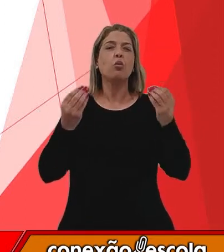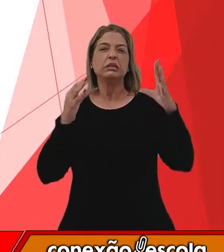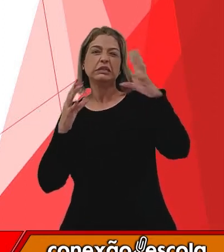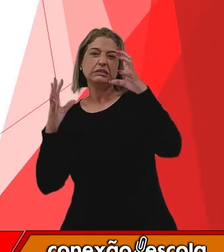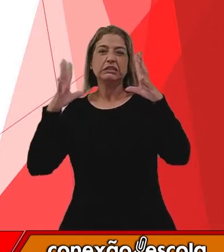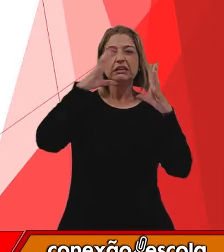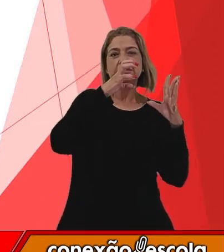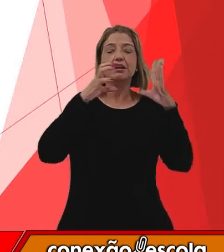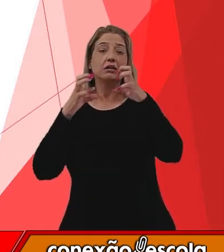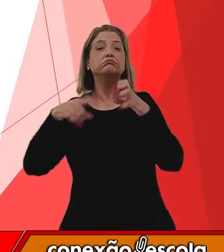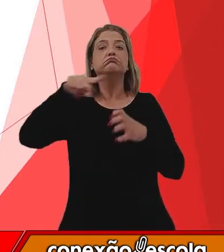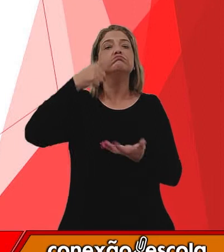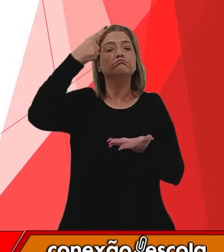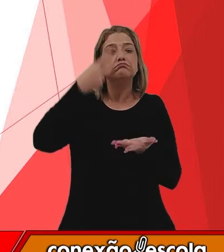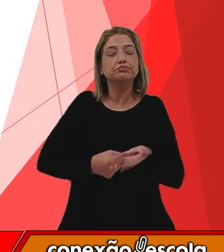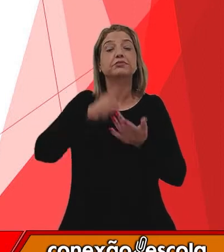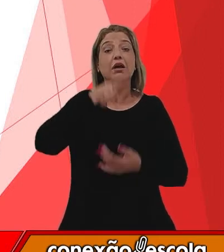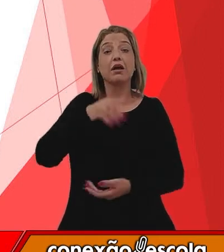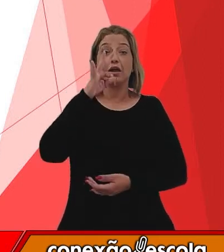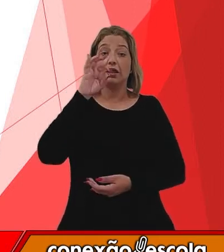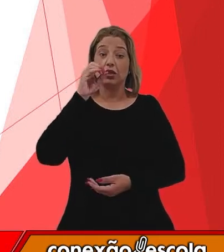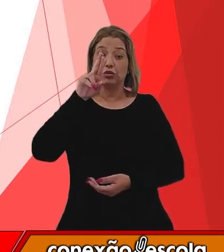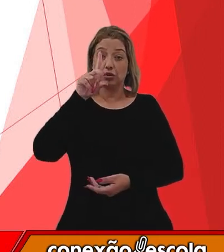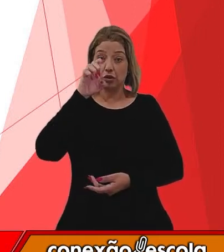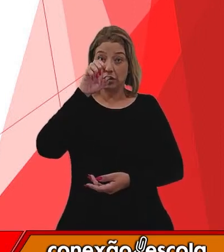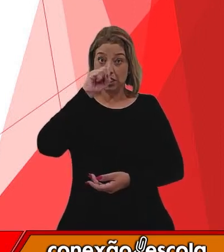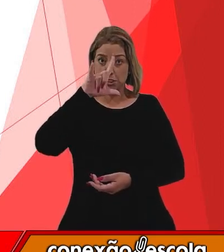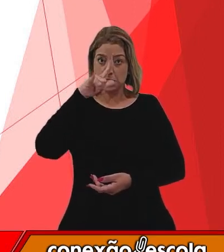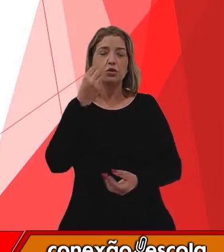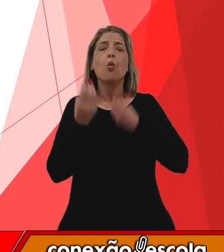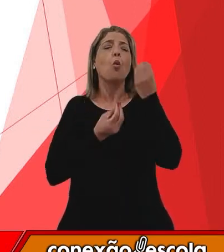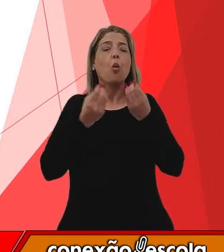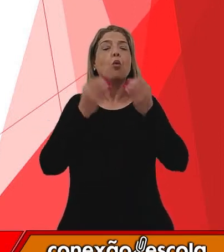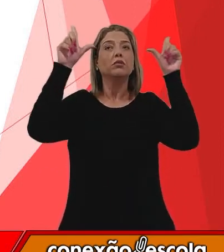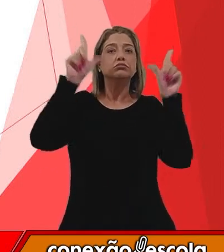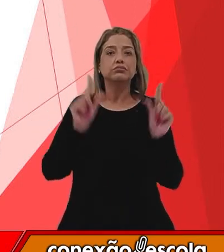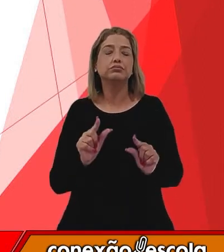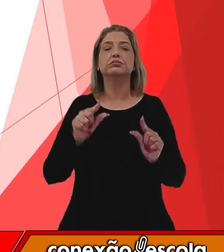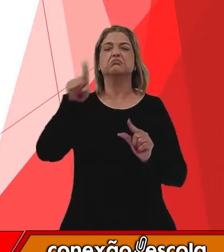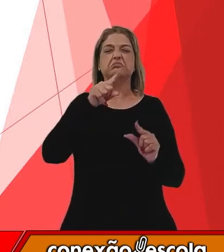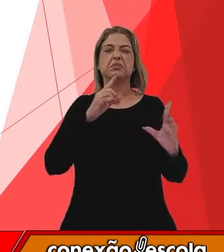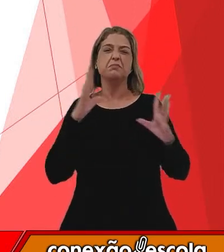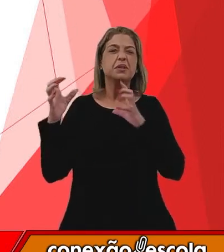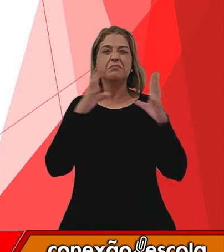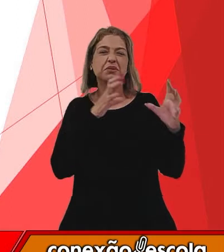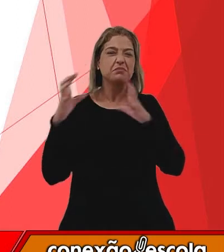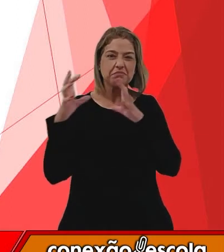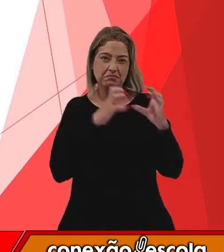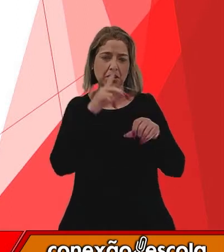um tratado chamado Tratado de Tordesilhas para tentar diminuir essas complicações entre esses dois